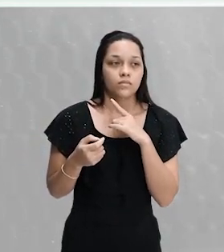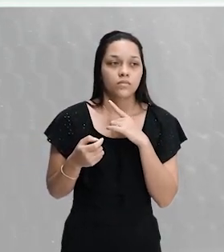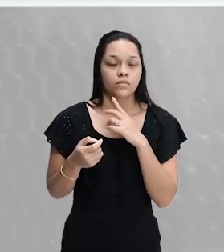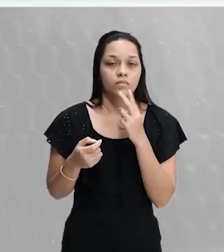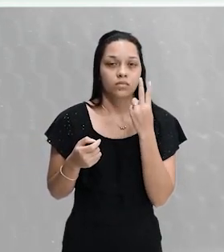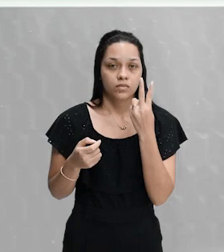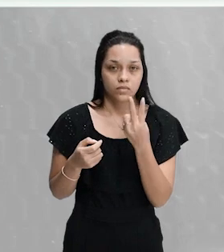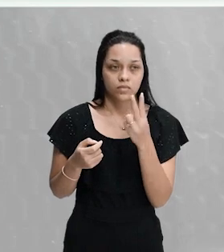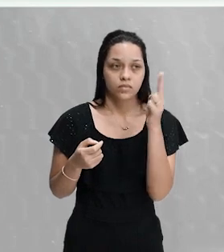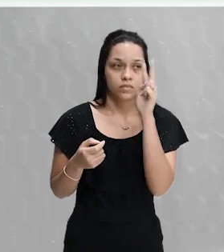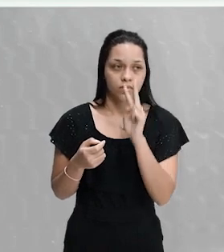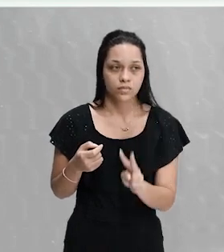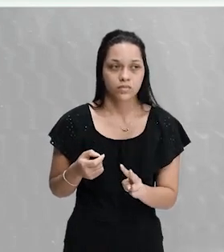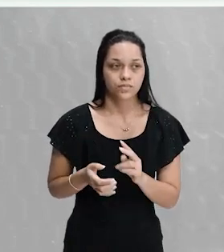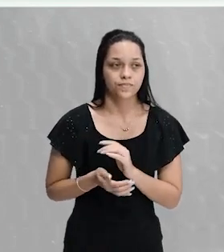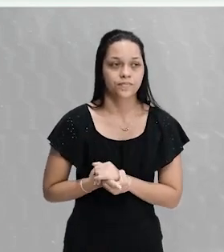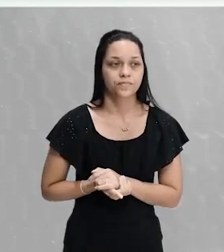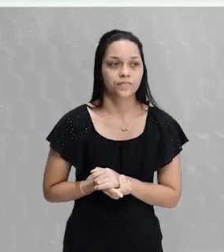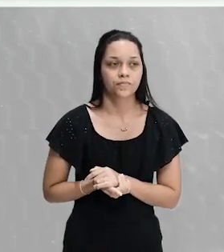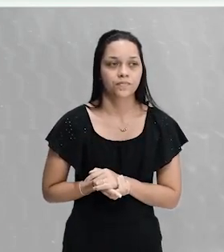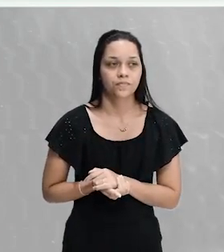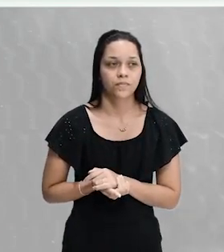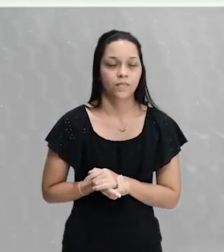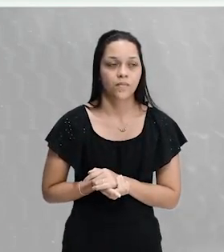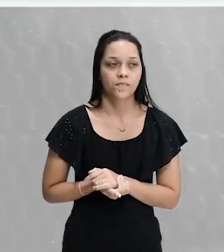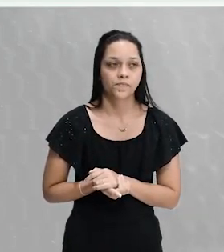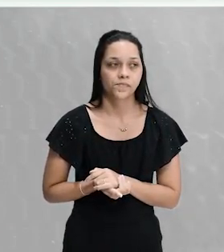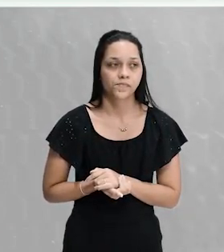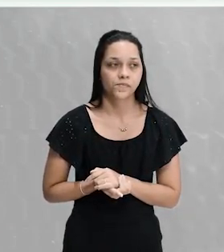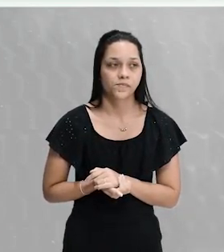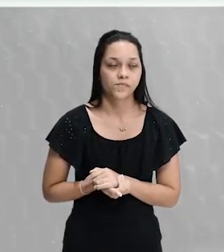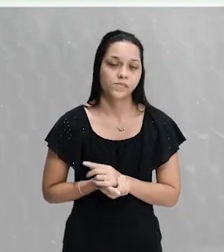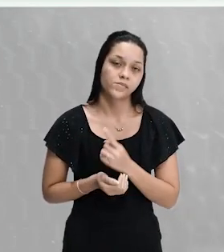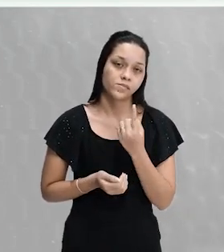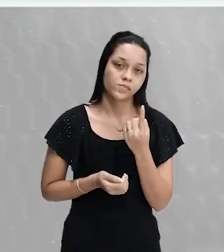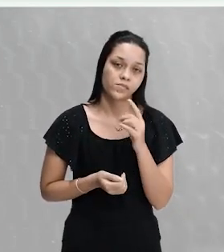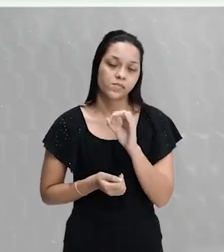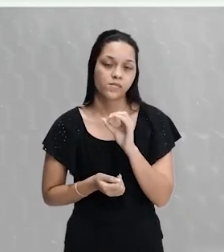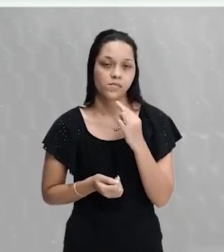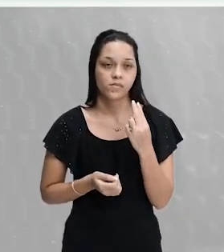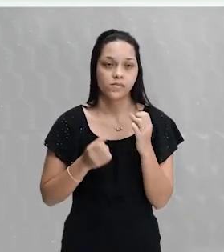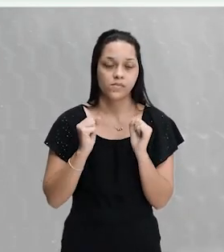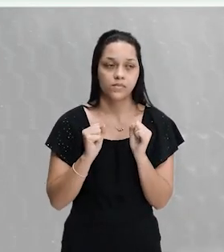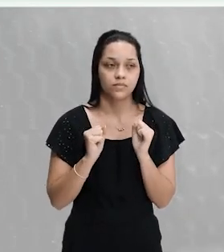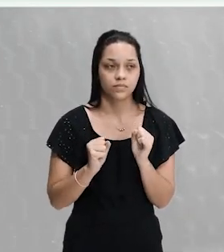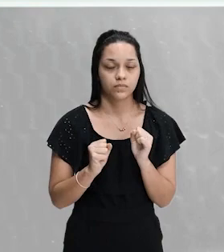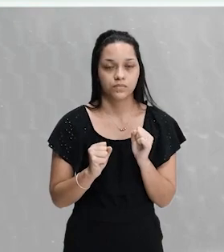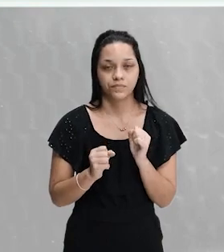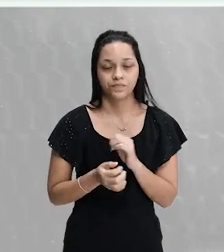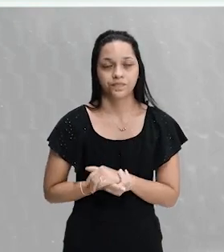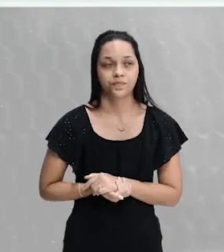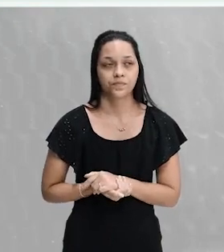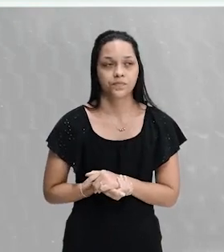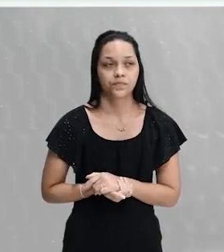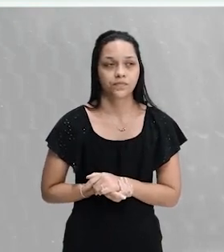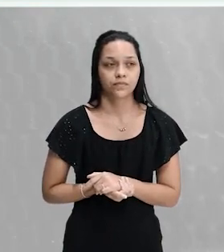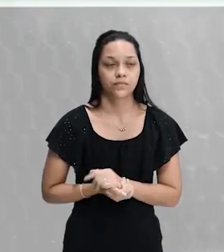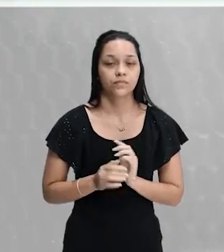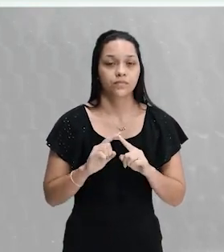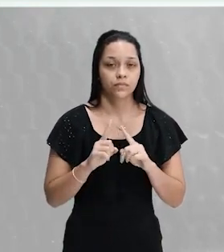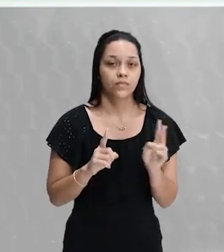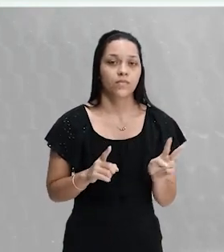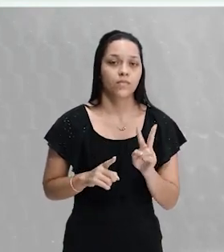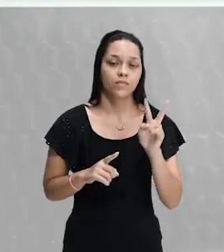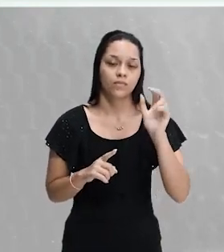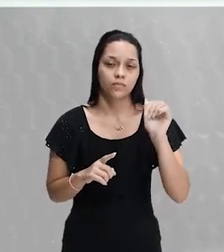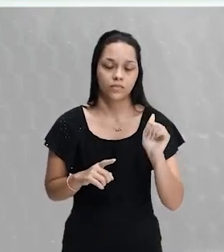passou por um eixo x em 2 pontos. Pode ser que passe só em um, ou pode ser que não passe em nenhum. Tá? Mas o valor